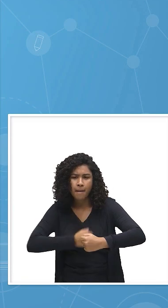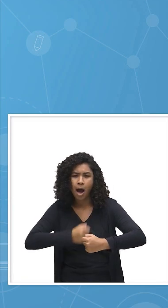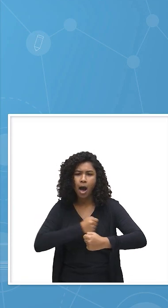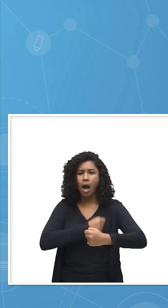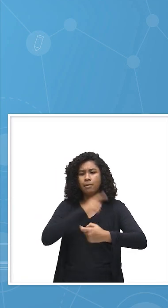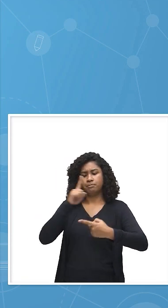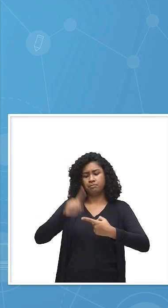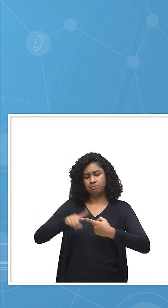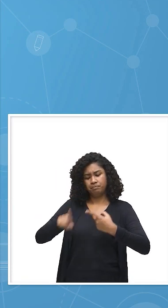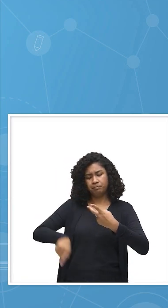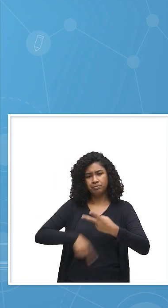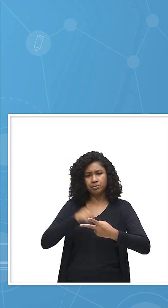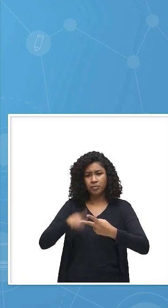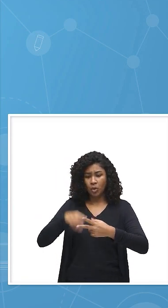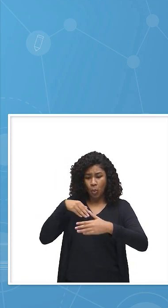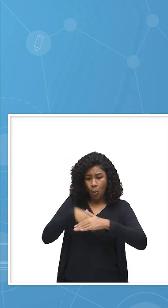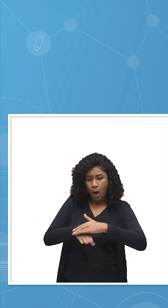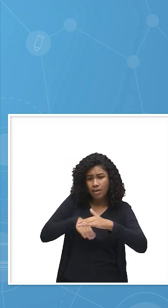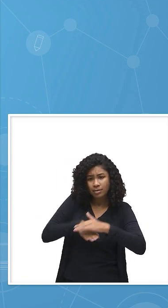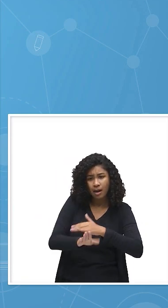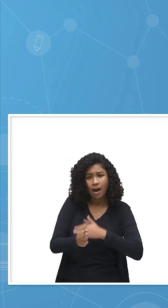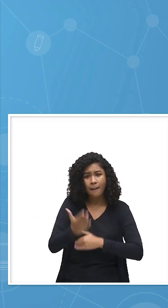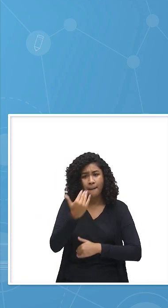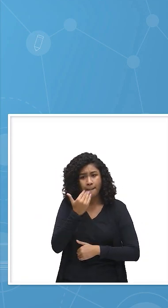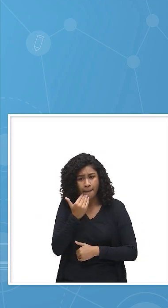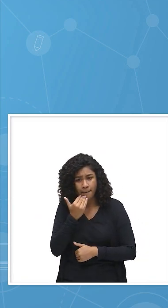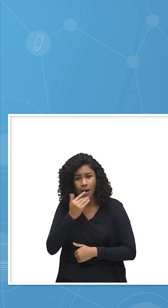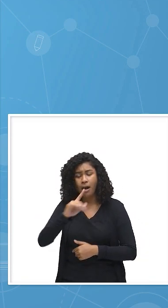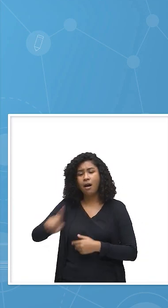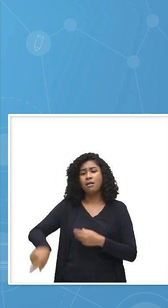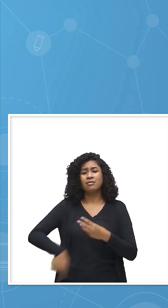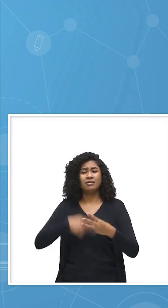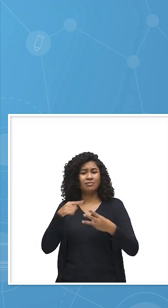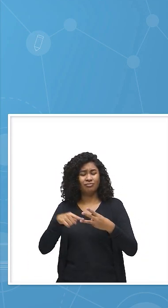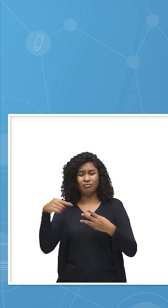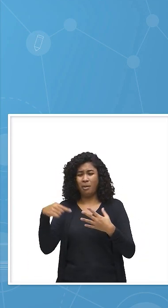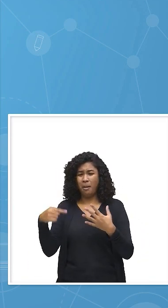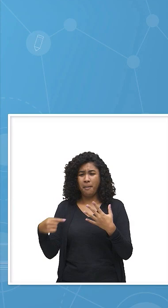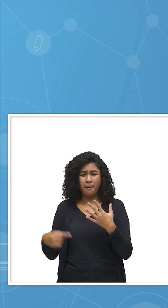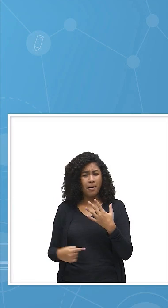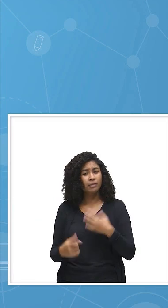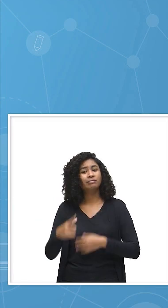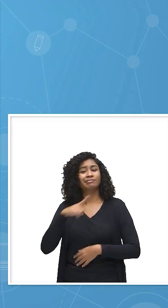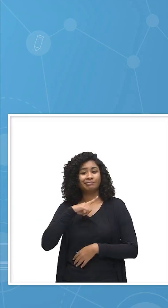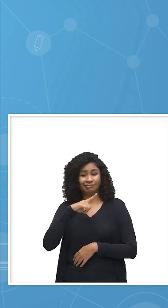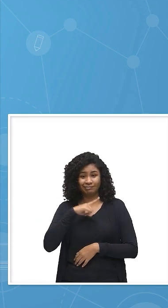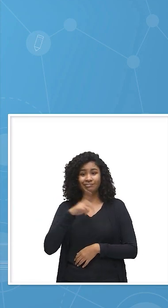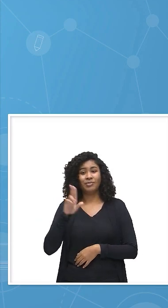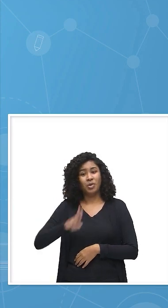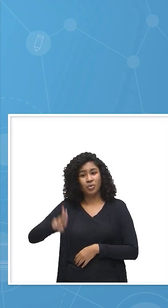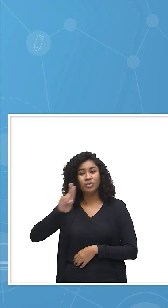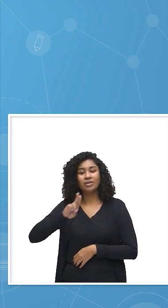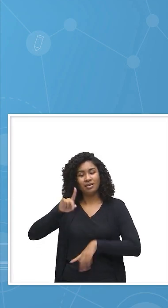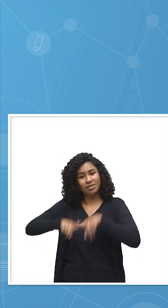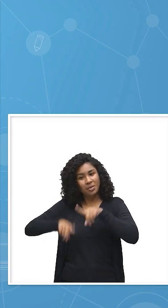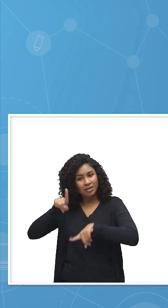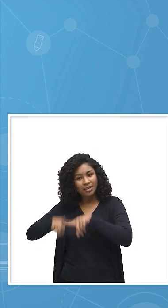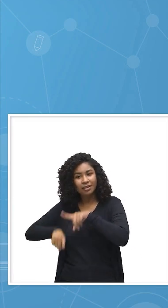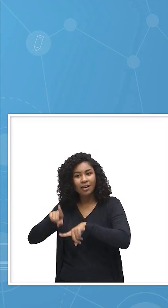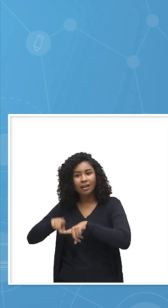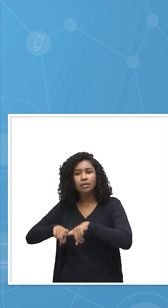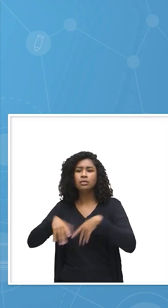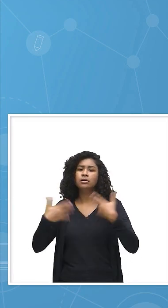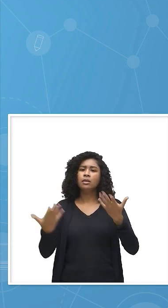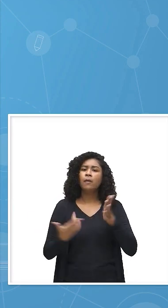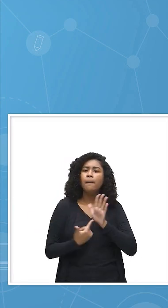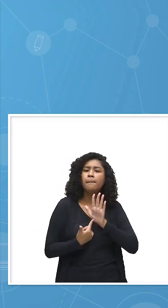para armazenar esses alimentos, né? Enfim, uma série de utilidades. E mostra aqui que